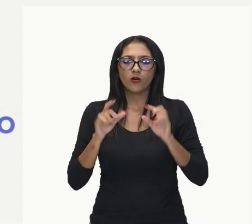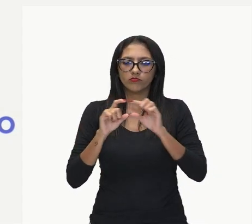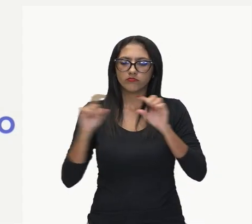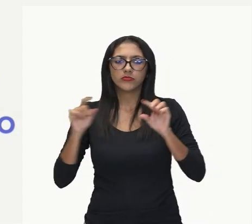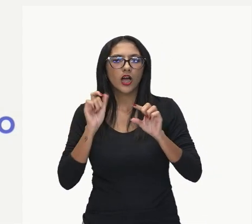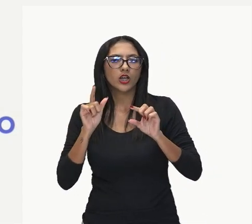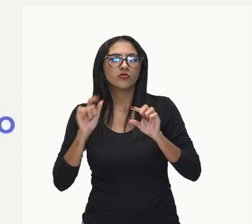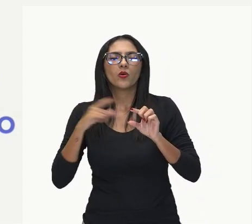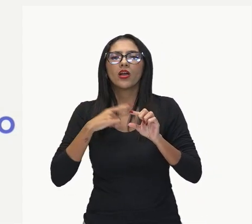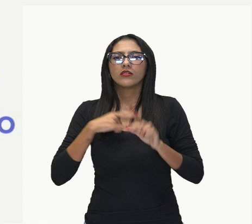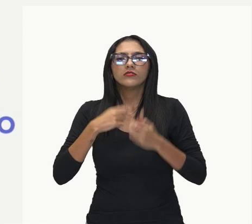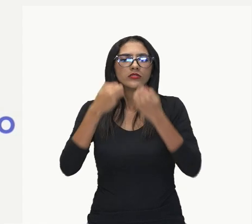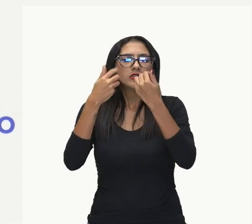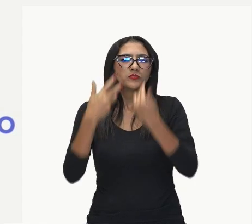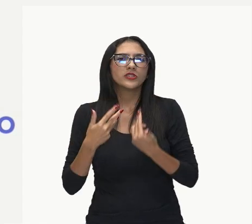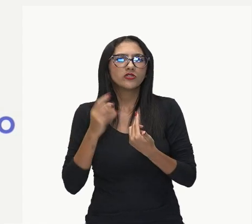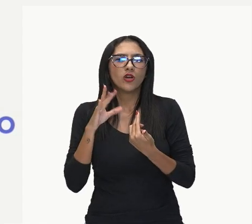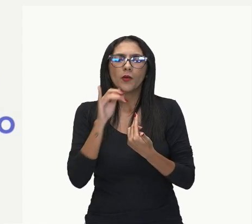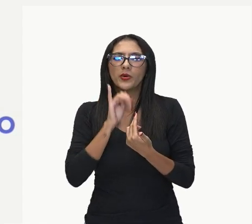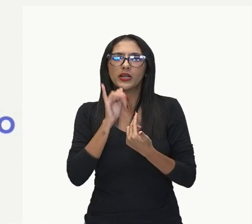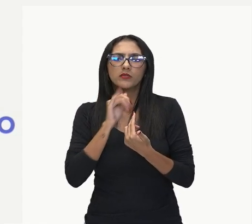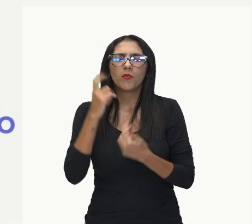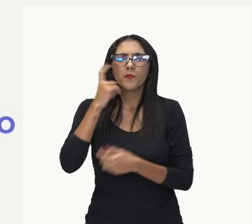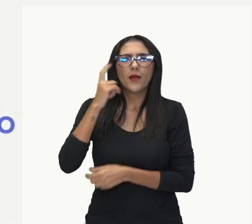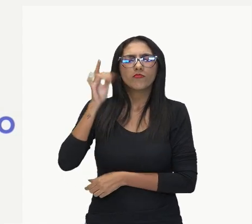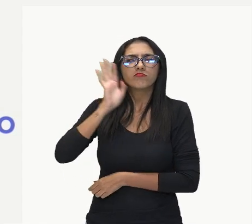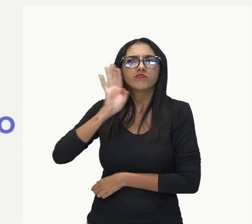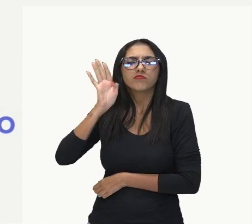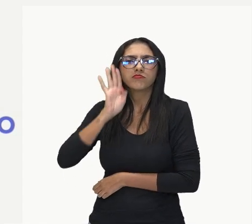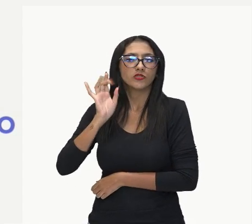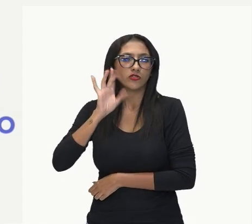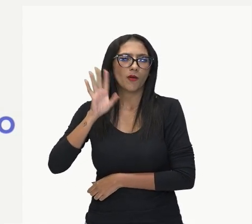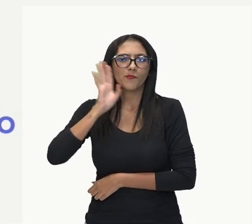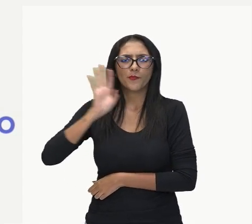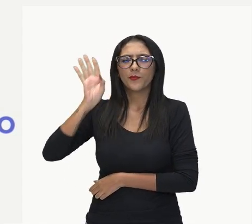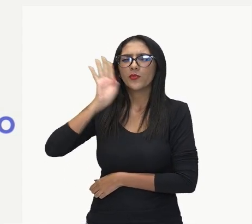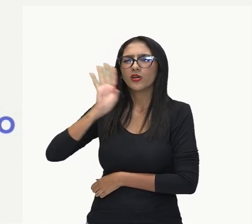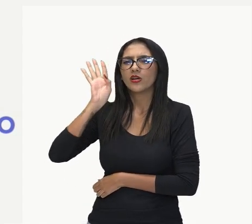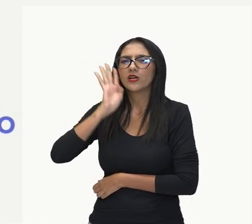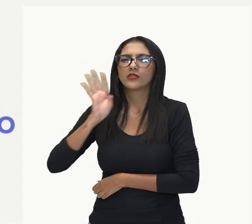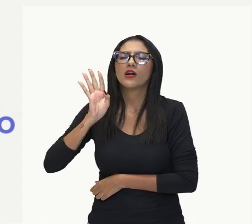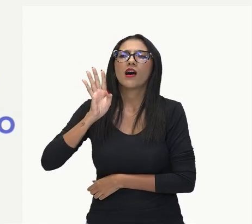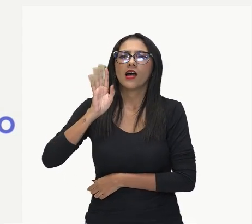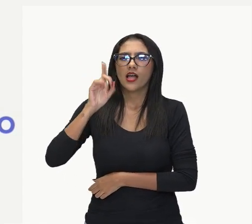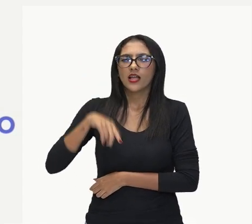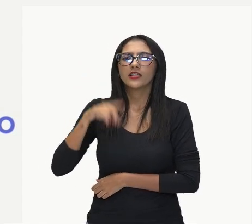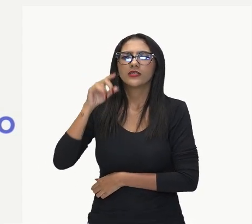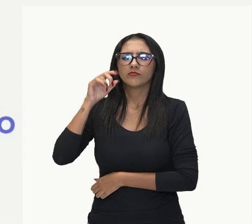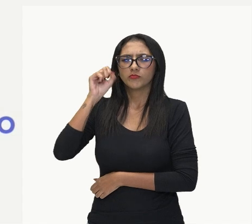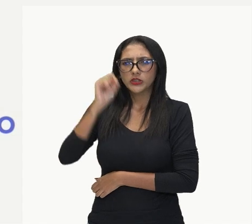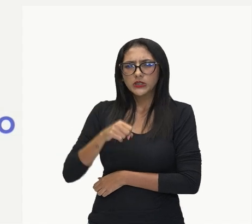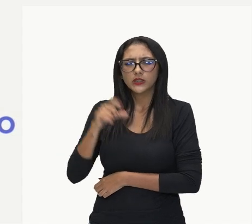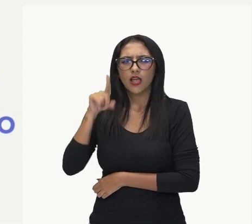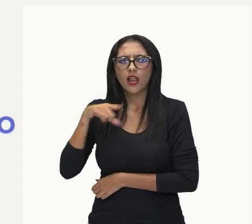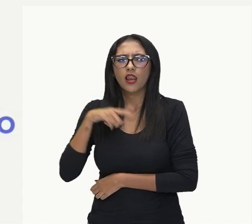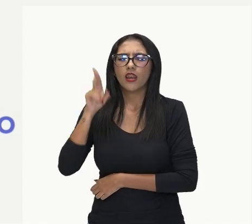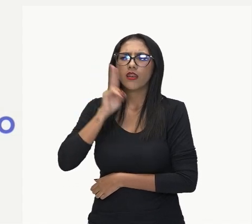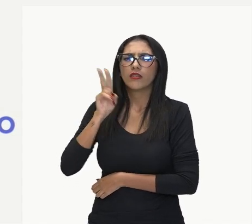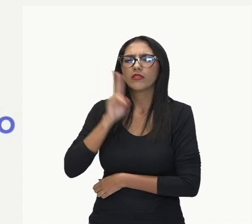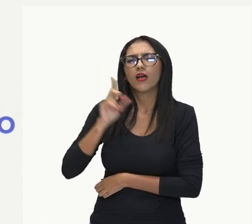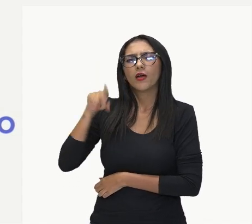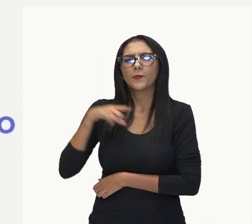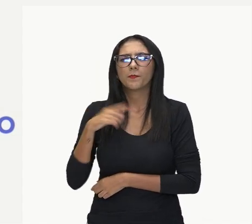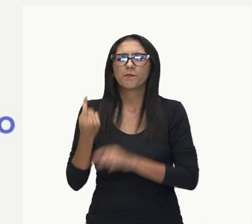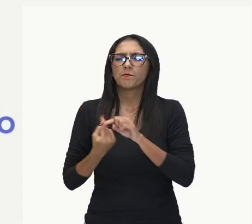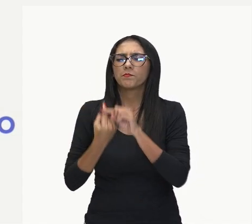que isso daqui é o que se está passando nos pensamentos de Fabiano. Olha só, sim, senhor, aquilo ganhava dinheiro